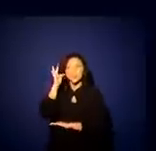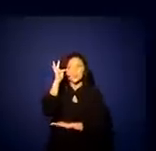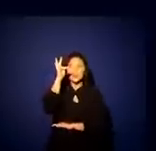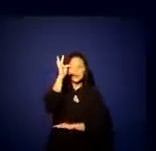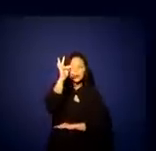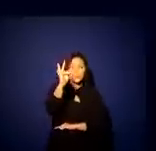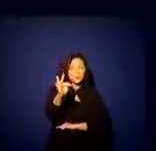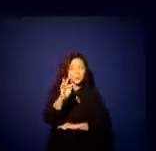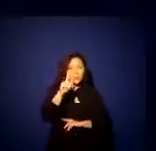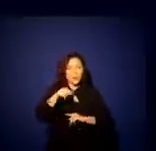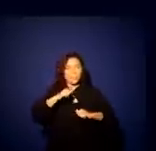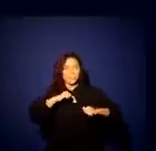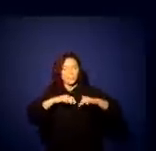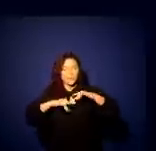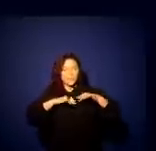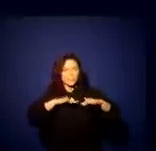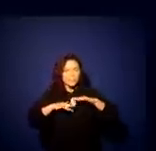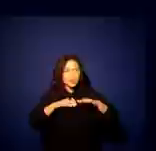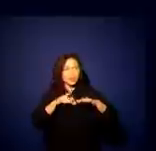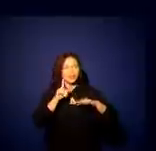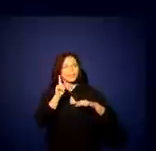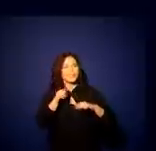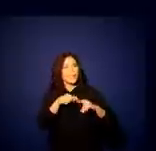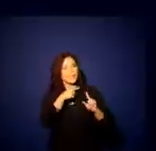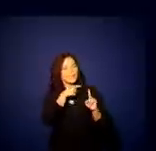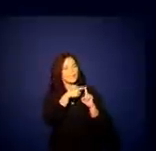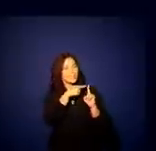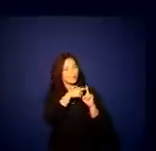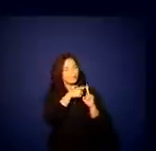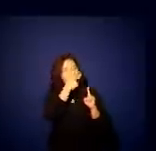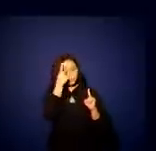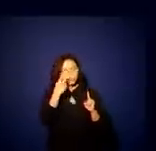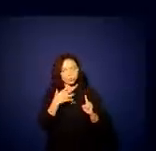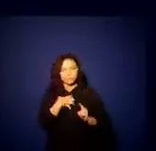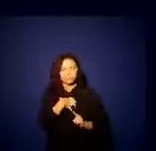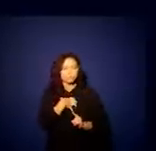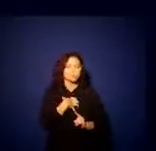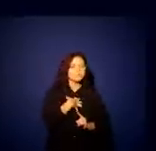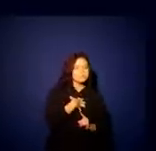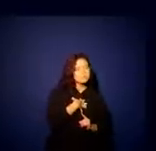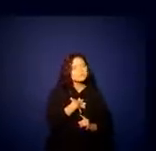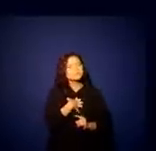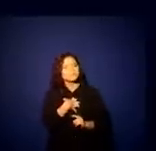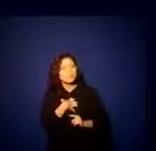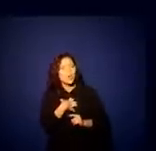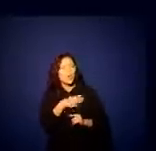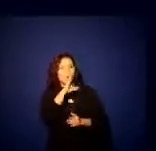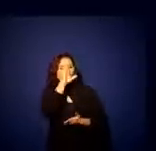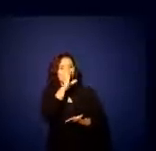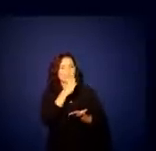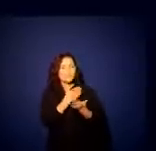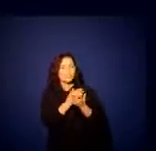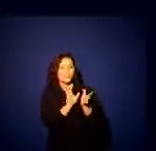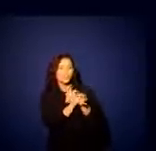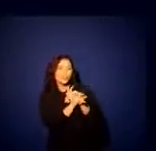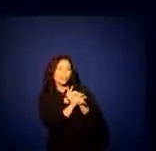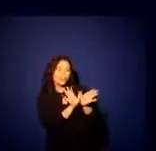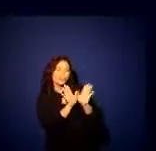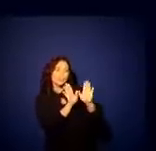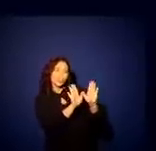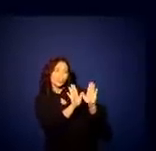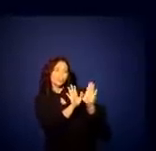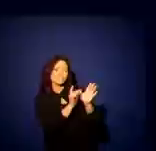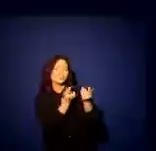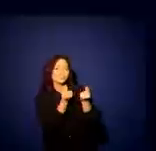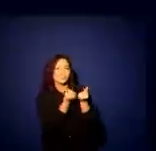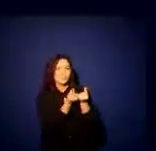Action movimentos de ações positivo que deixariam pessoas com mais confiança com 1375 de taxa nominal uma taxa